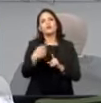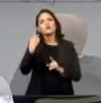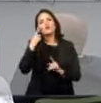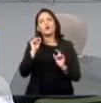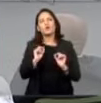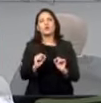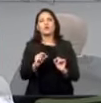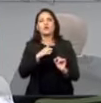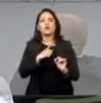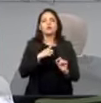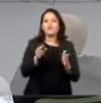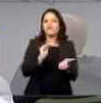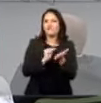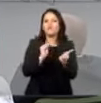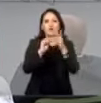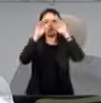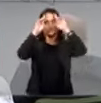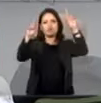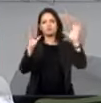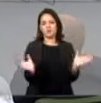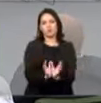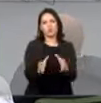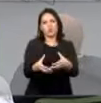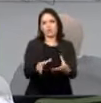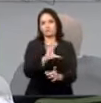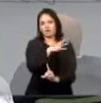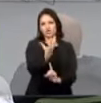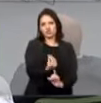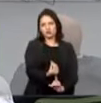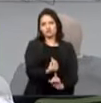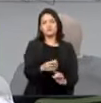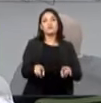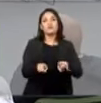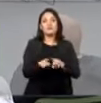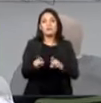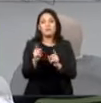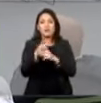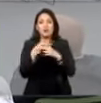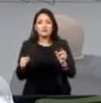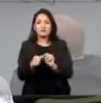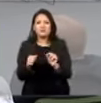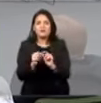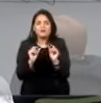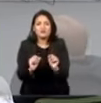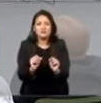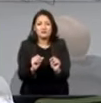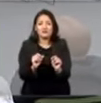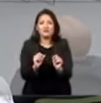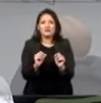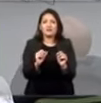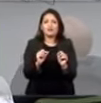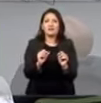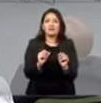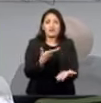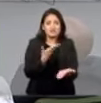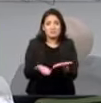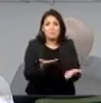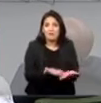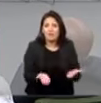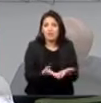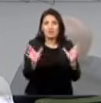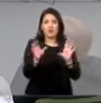intimidação e desrespeito para com a classe artística. Práticas que corroem lenta e silenciosamente o pleno gozo da nossa